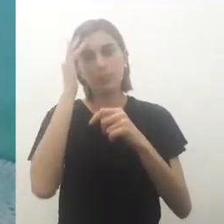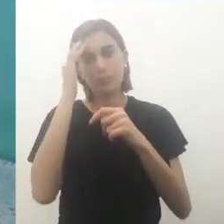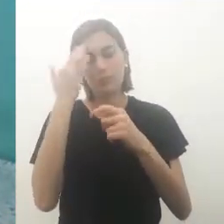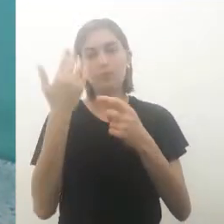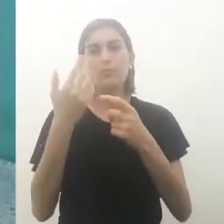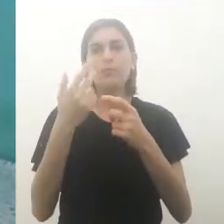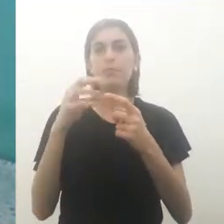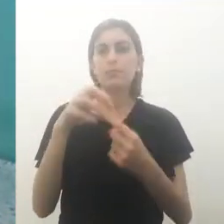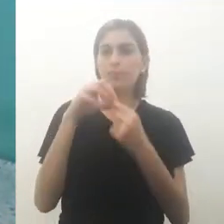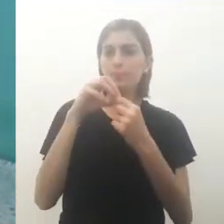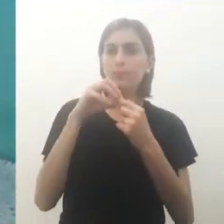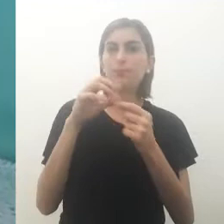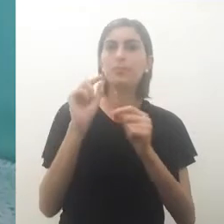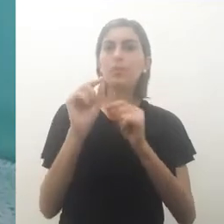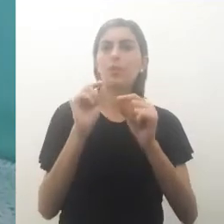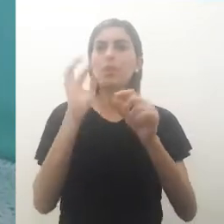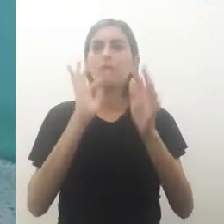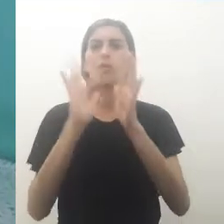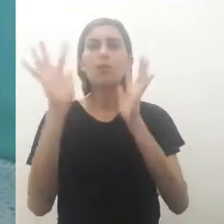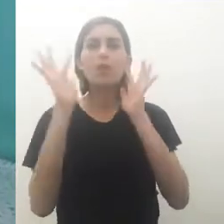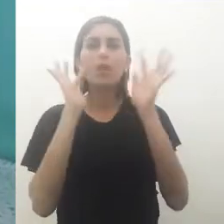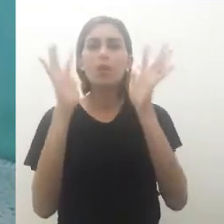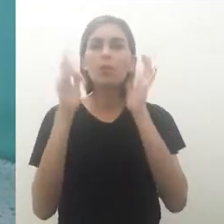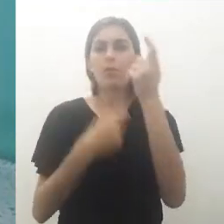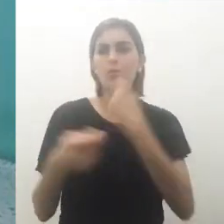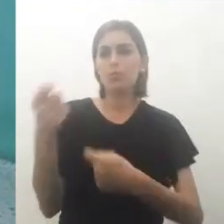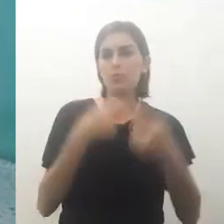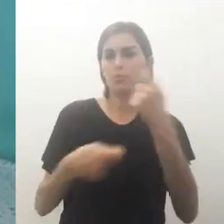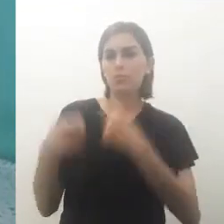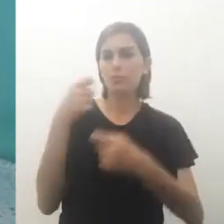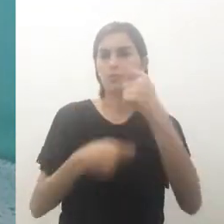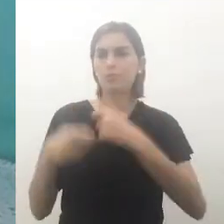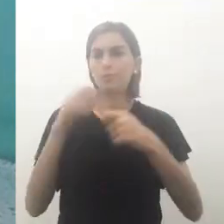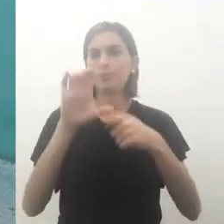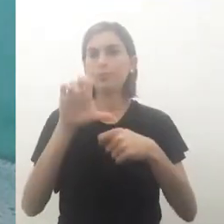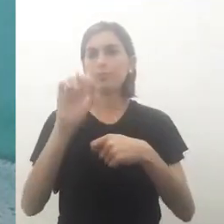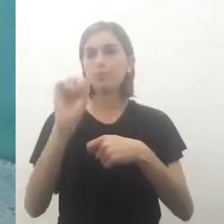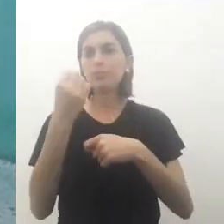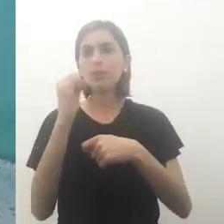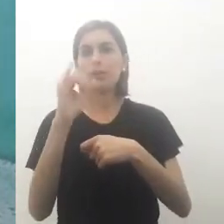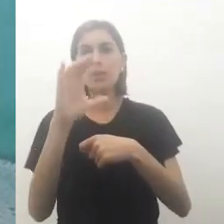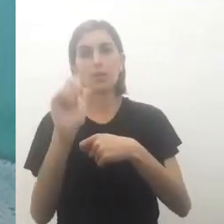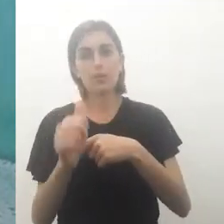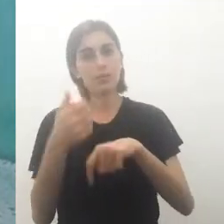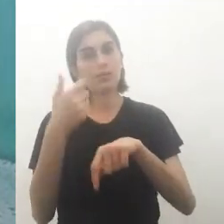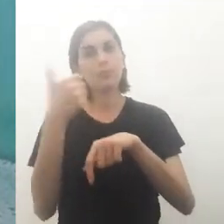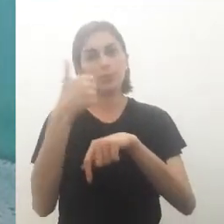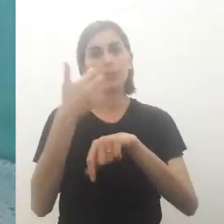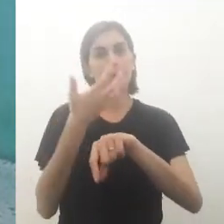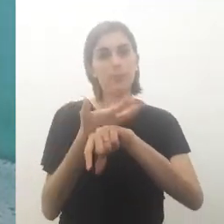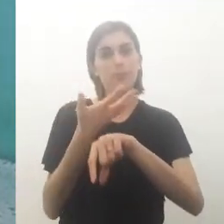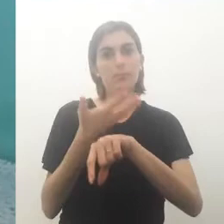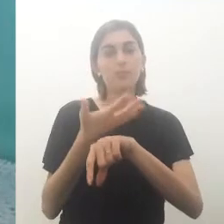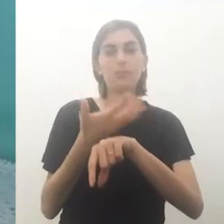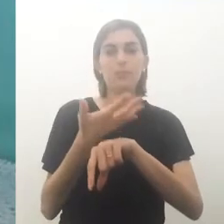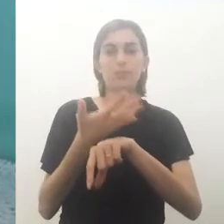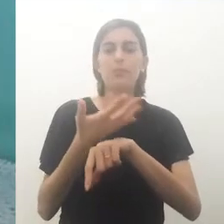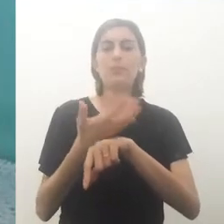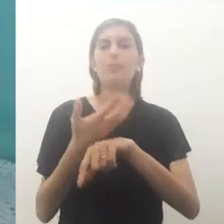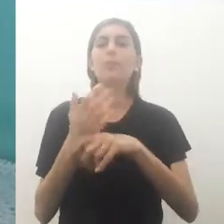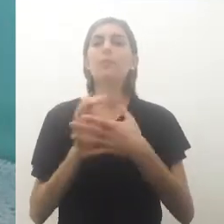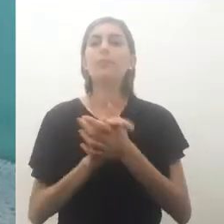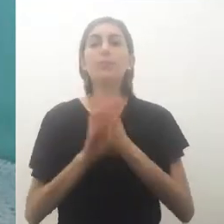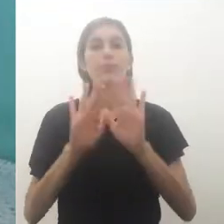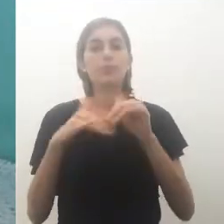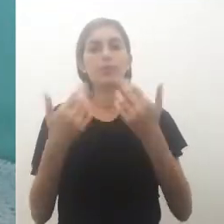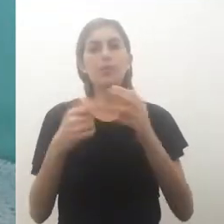princípio das teorias da administração clássica, que é a nossa primeira competência que a gente trata nesse momento.